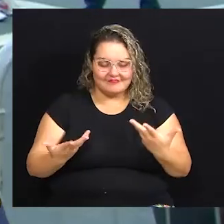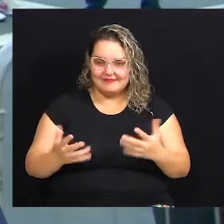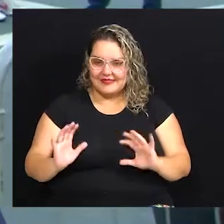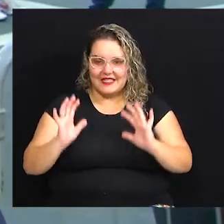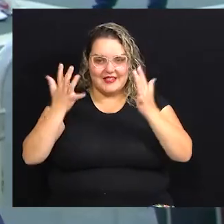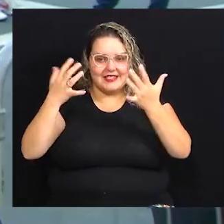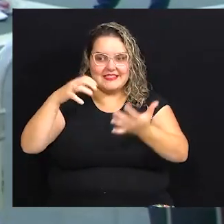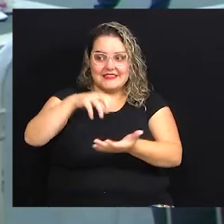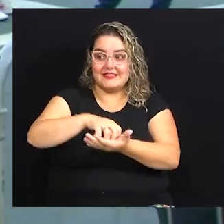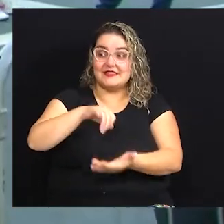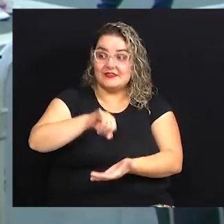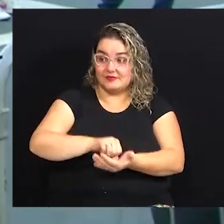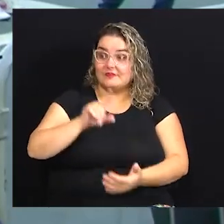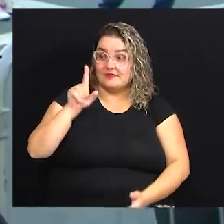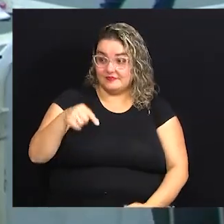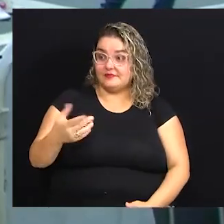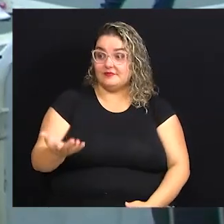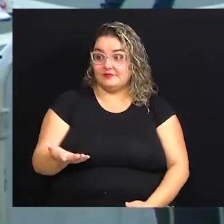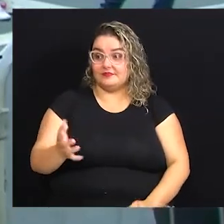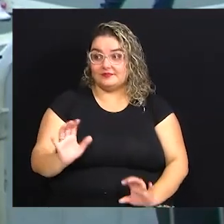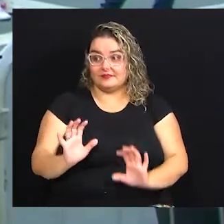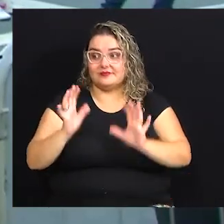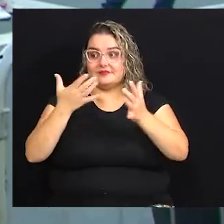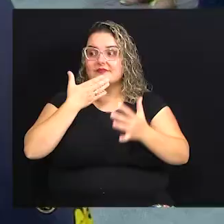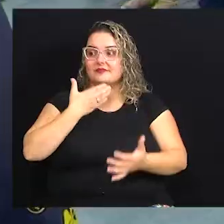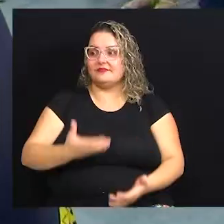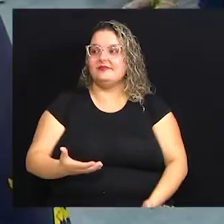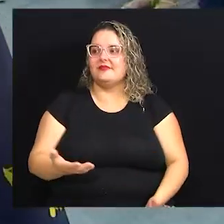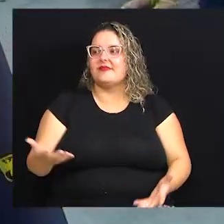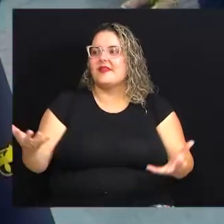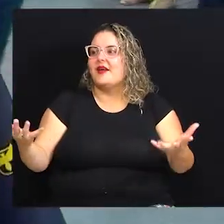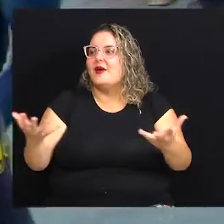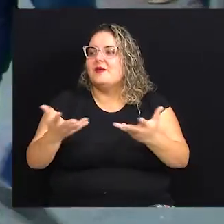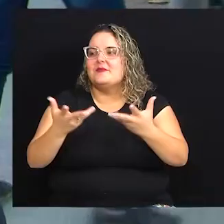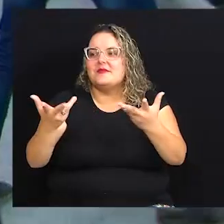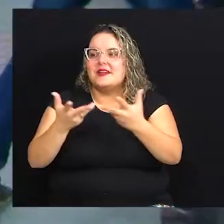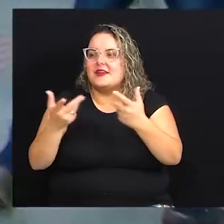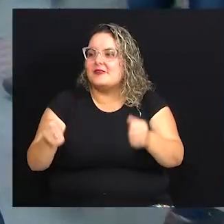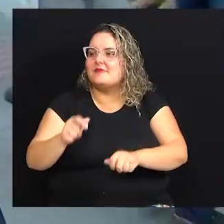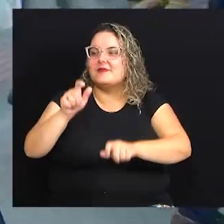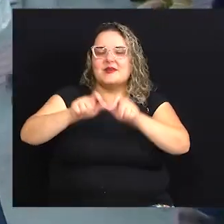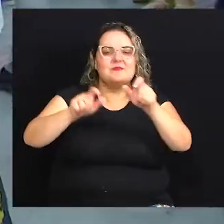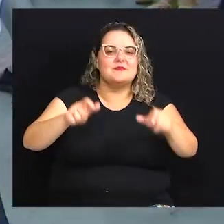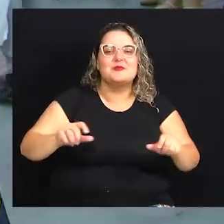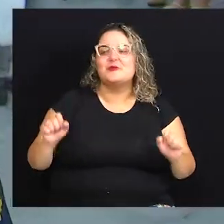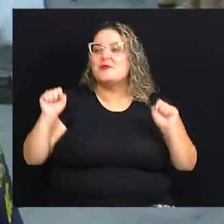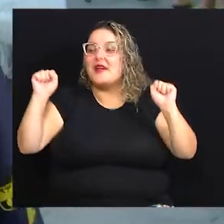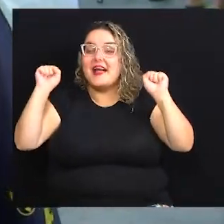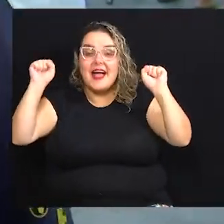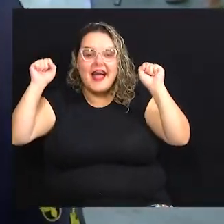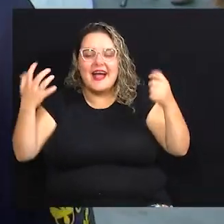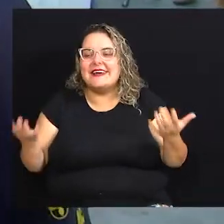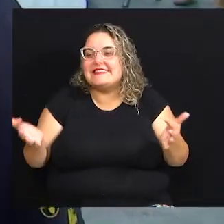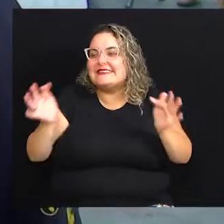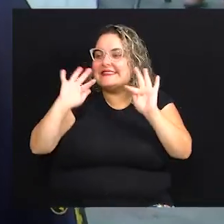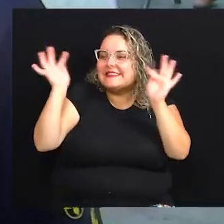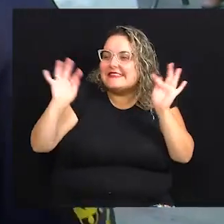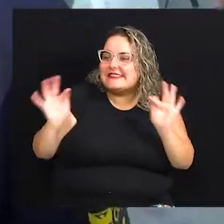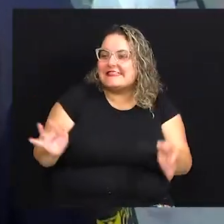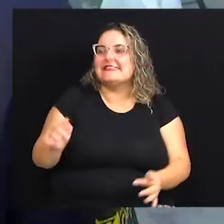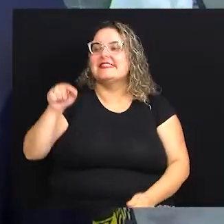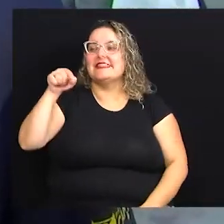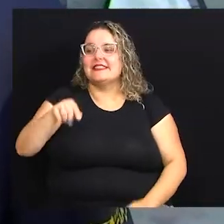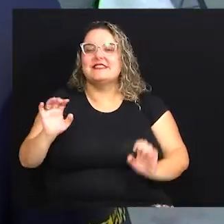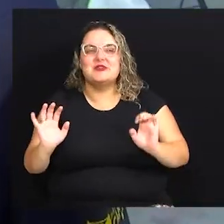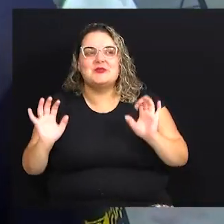no centro da cidade, que é essa festa de Natal. Maravilhoso, ó, pessoal tudo animado, contente,